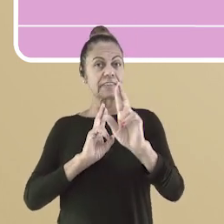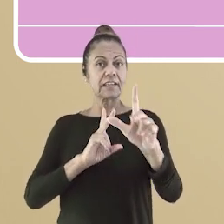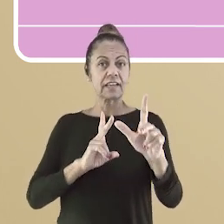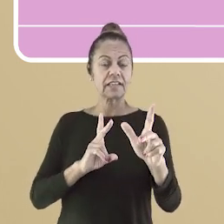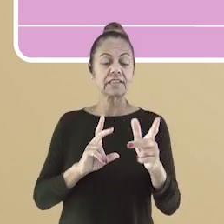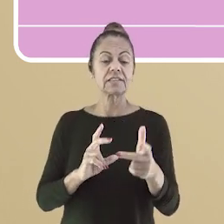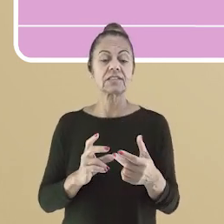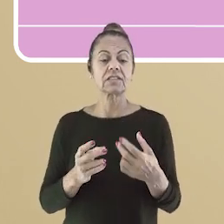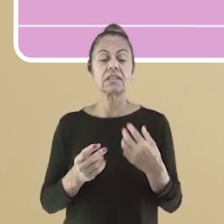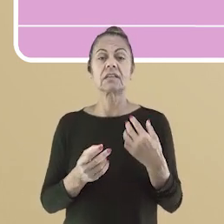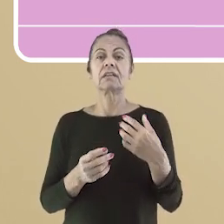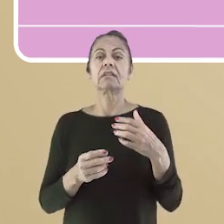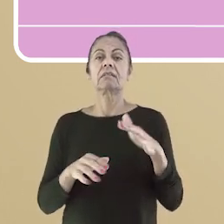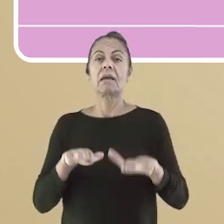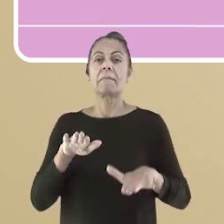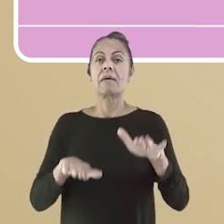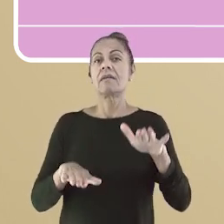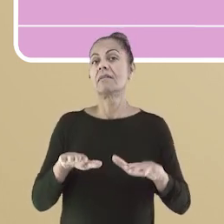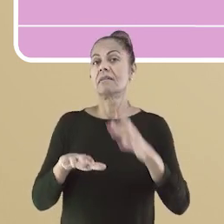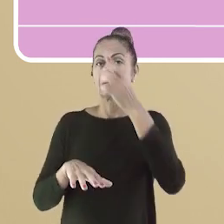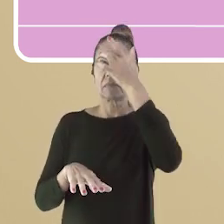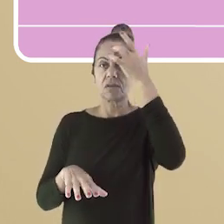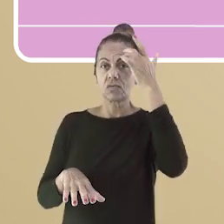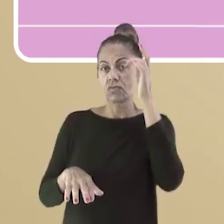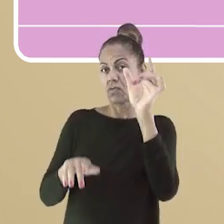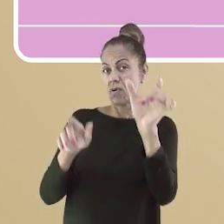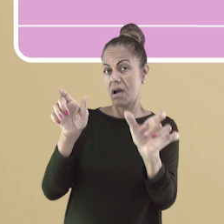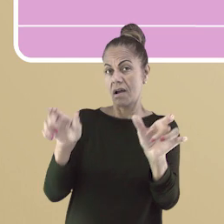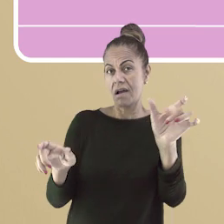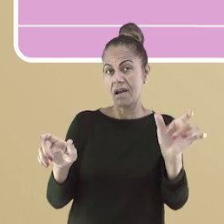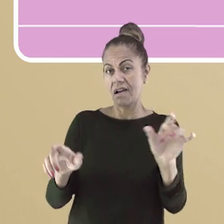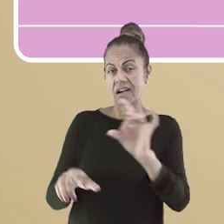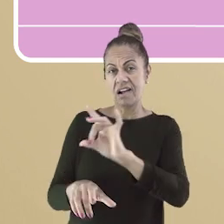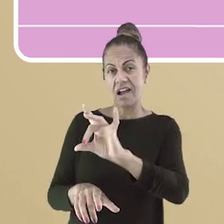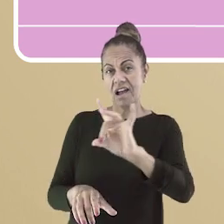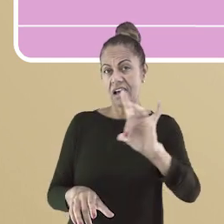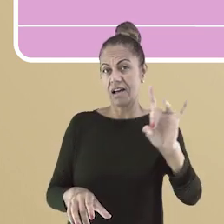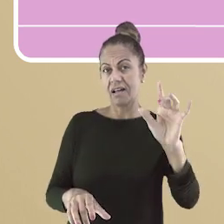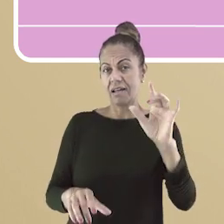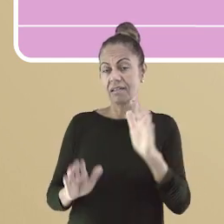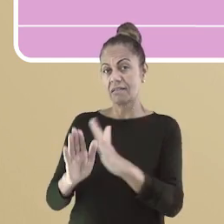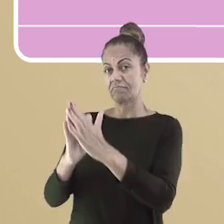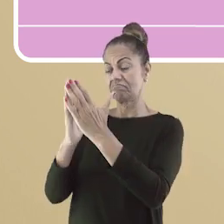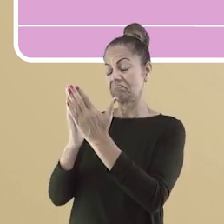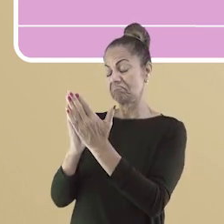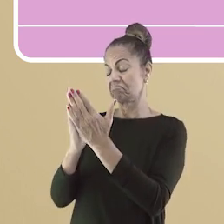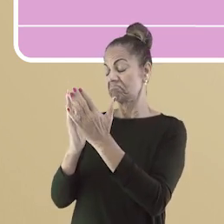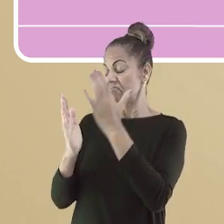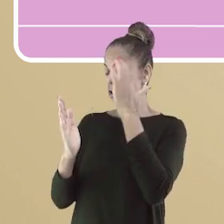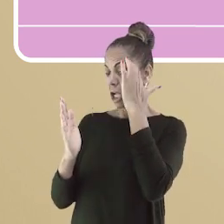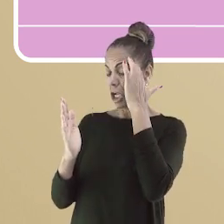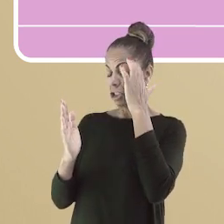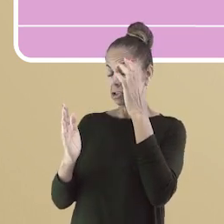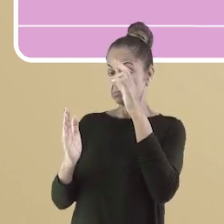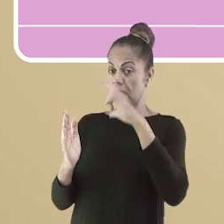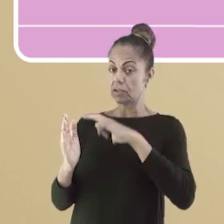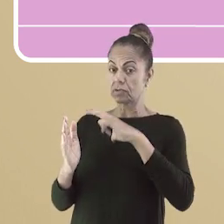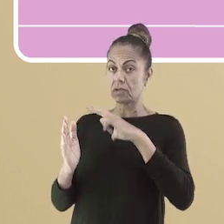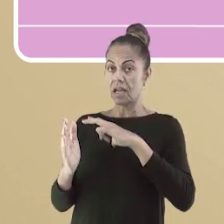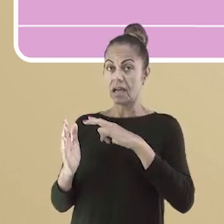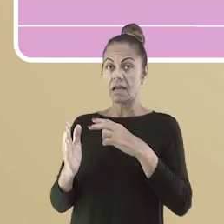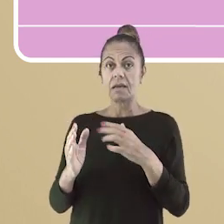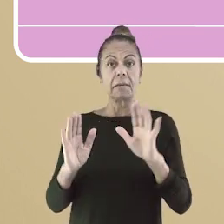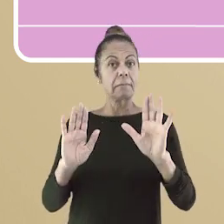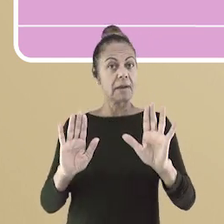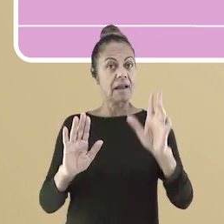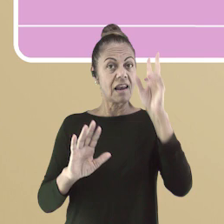textos sagrados. Essa diferença se apresenta na maneira de entender de cada um. Lembre-se que o